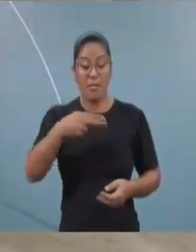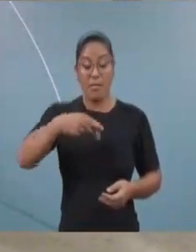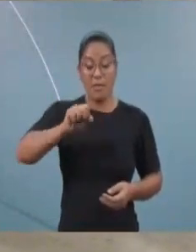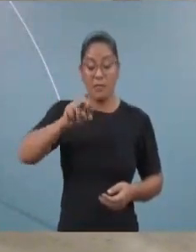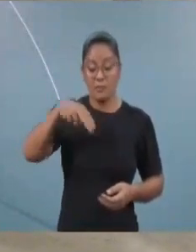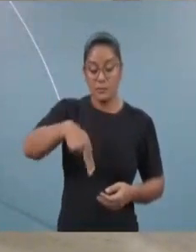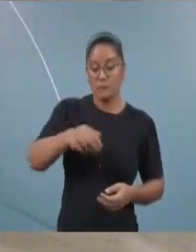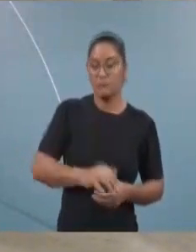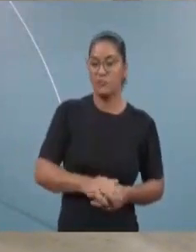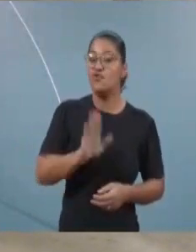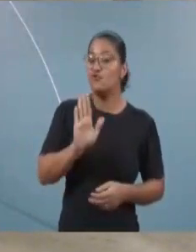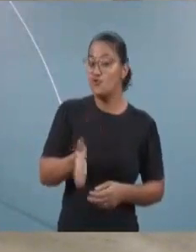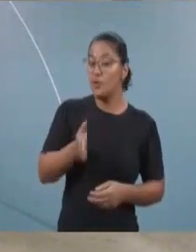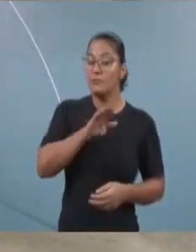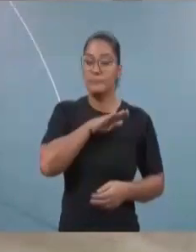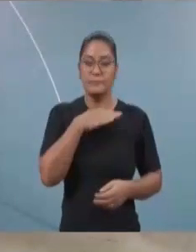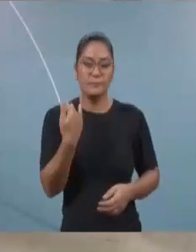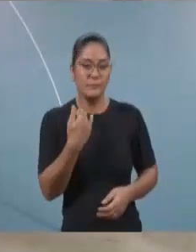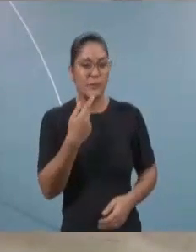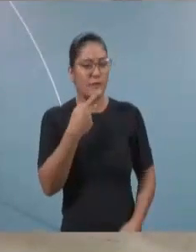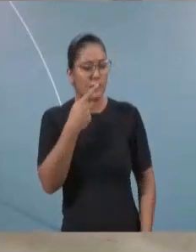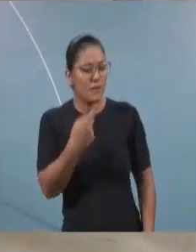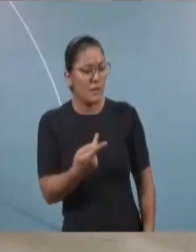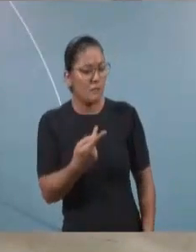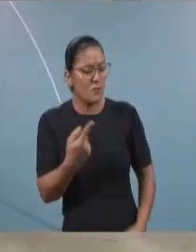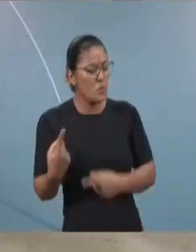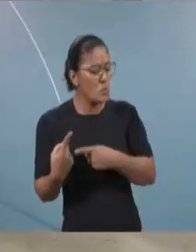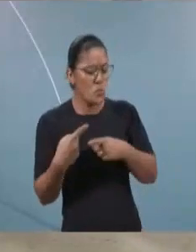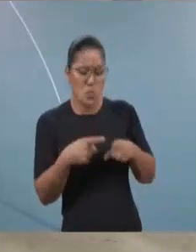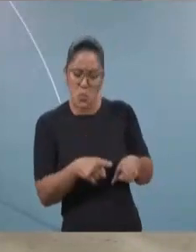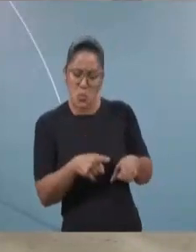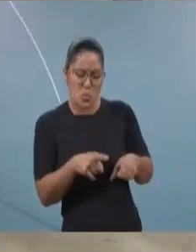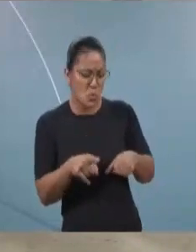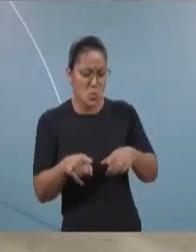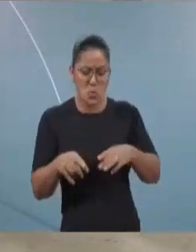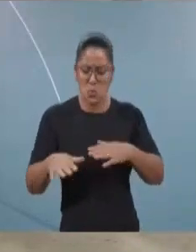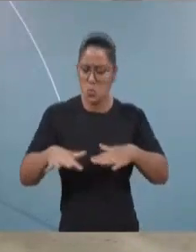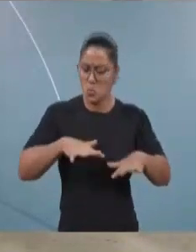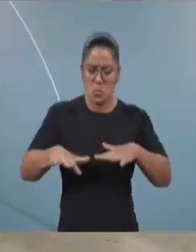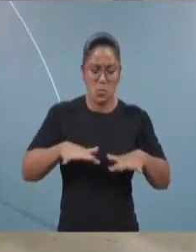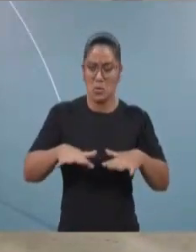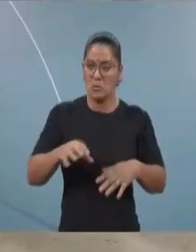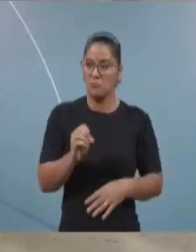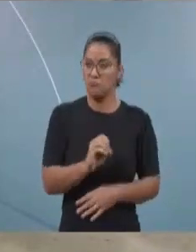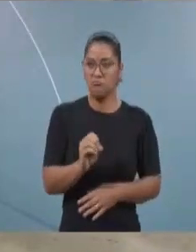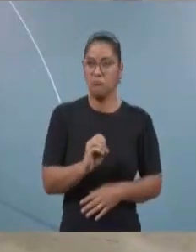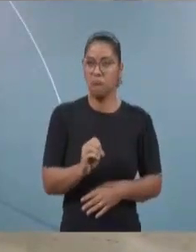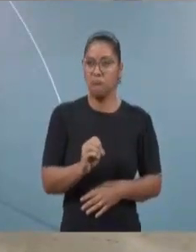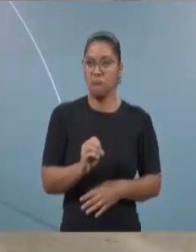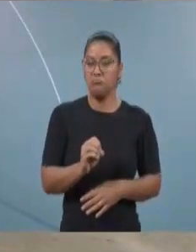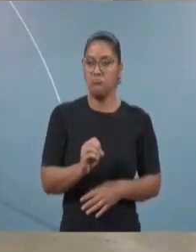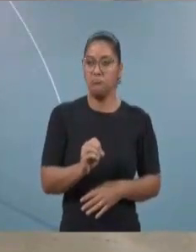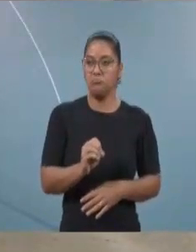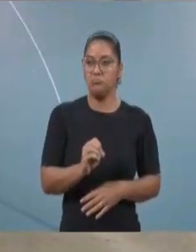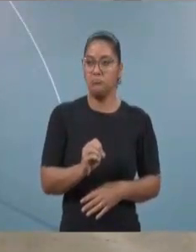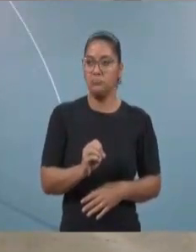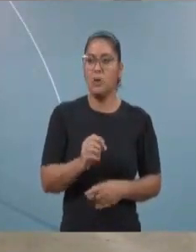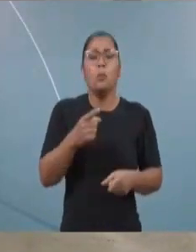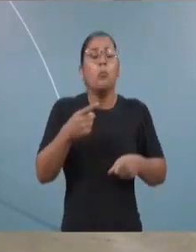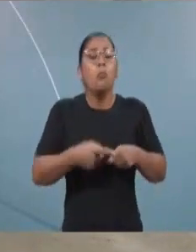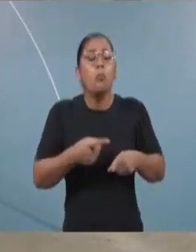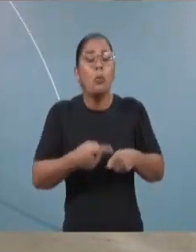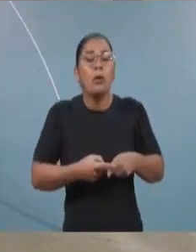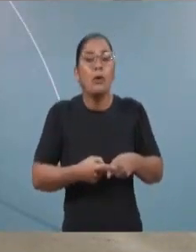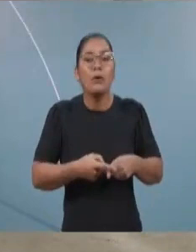já falecido e ele dizia não sou contra nenhum movimento eu se contra movimento do C terra por